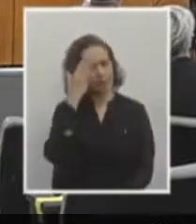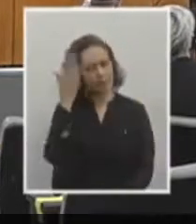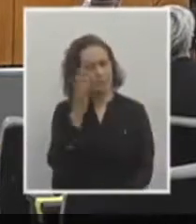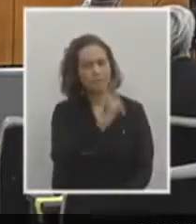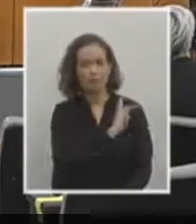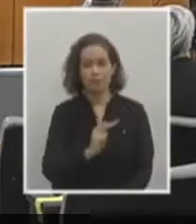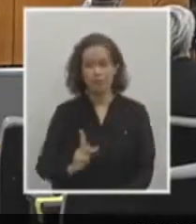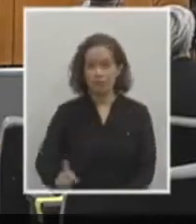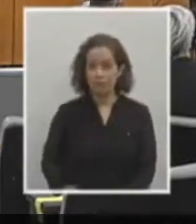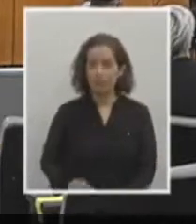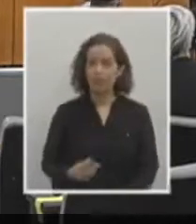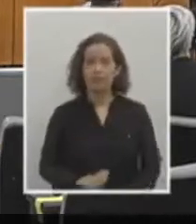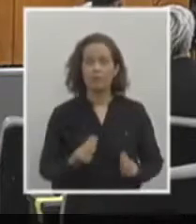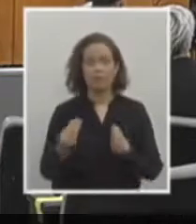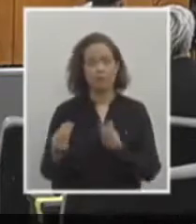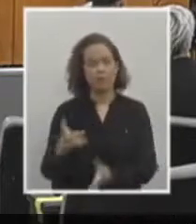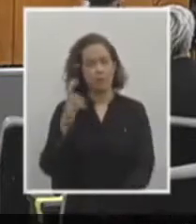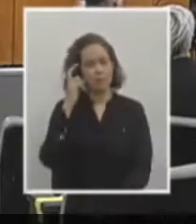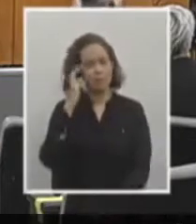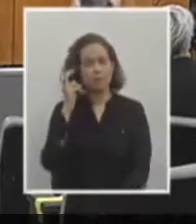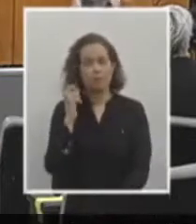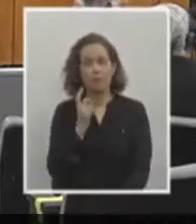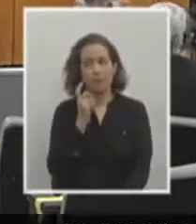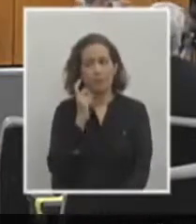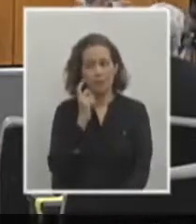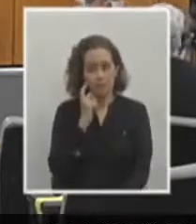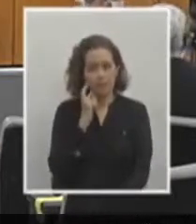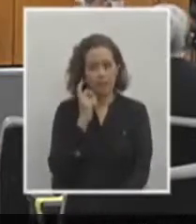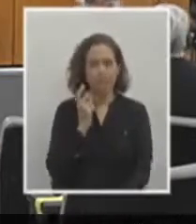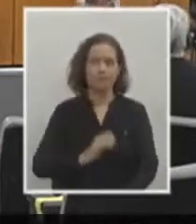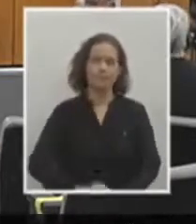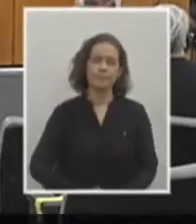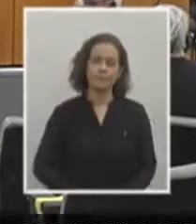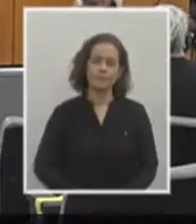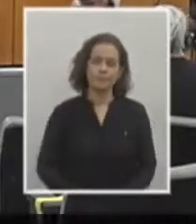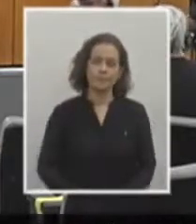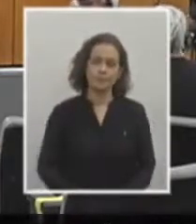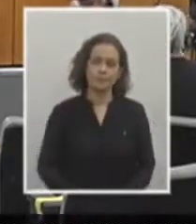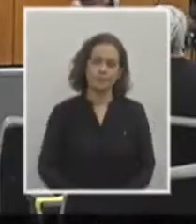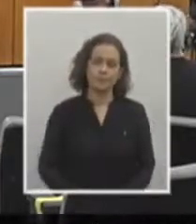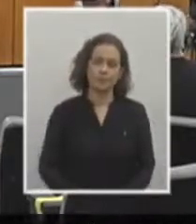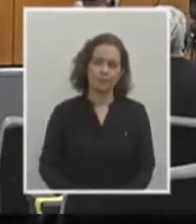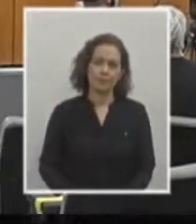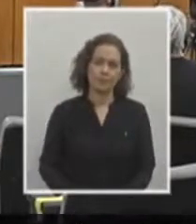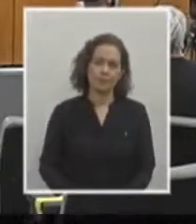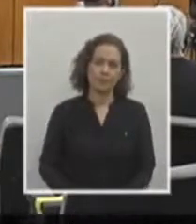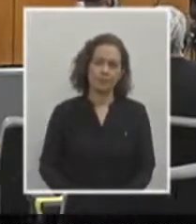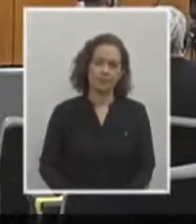então, passa está sendo transmitida para o deputado Zé Guilherme.